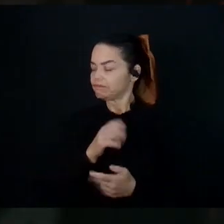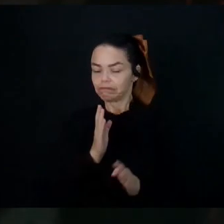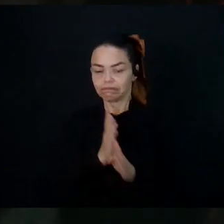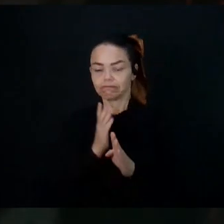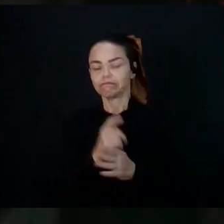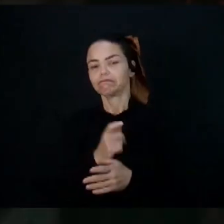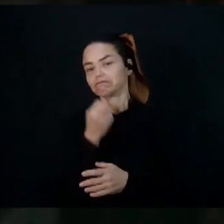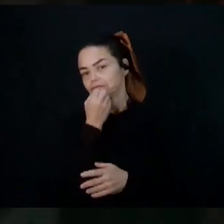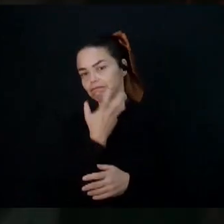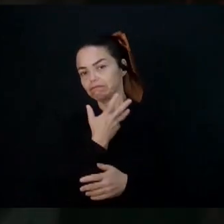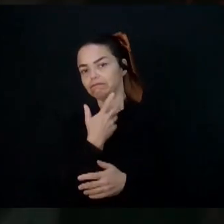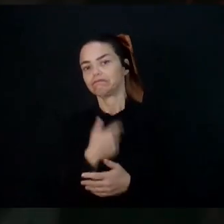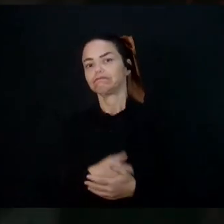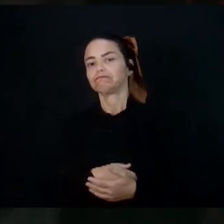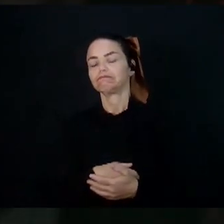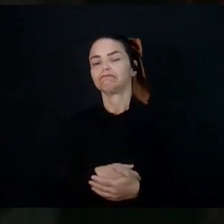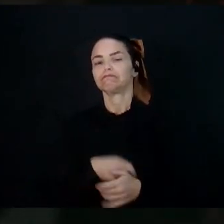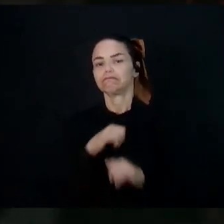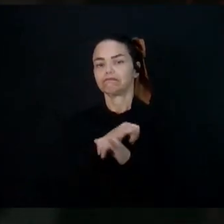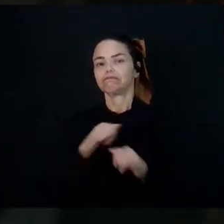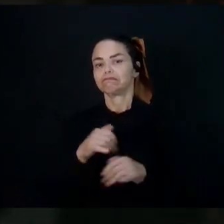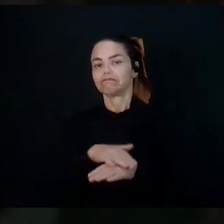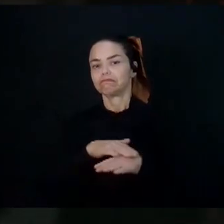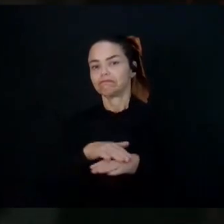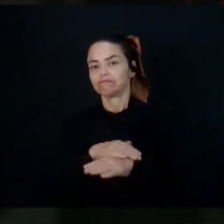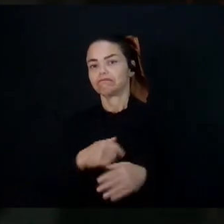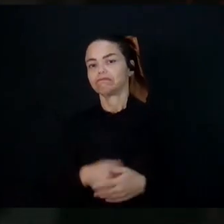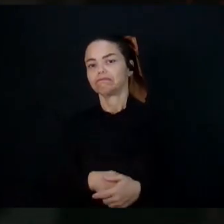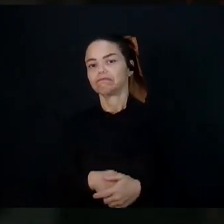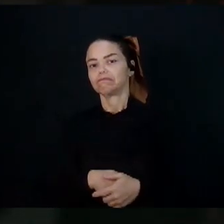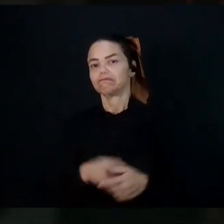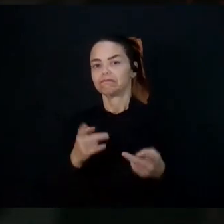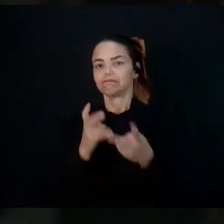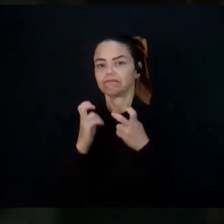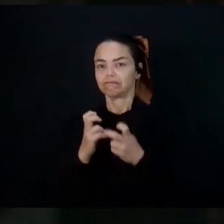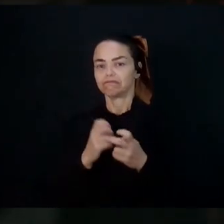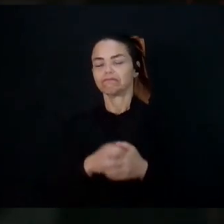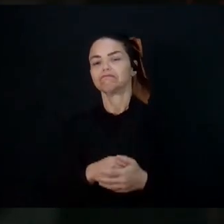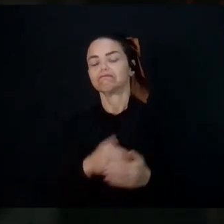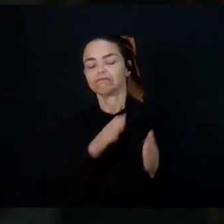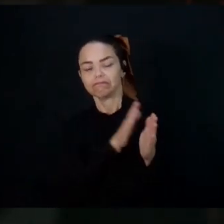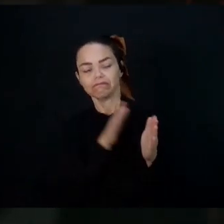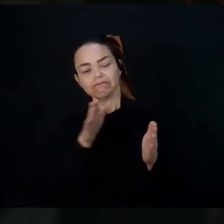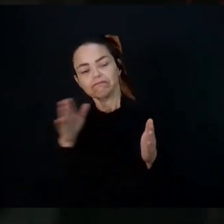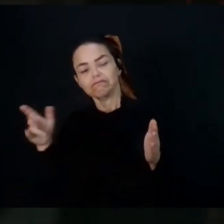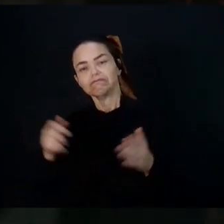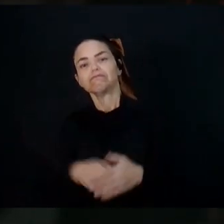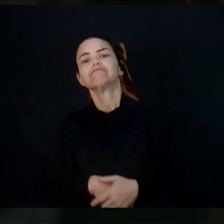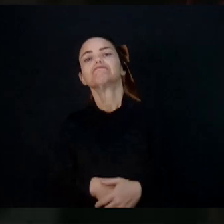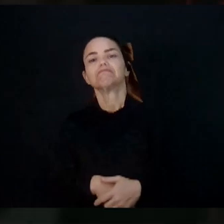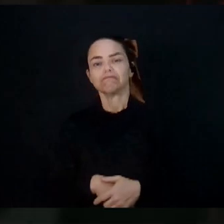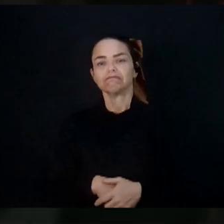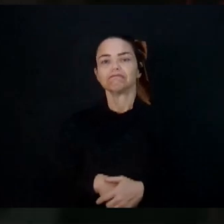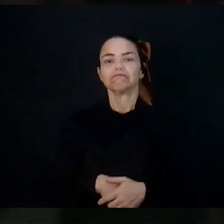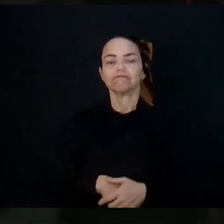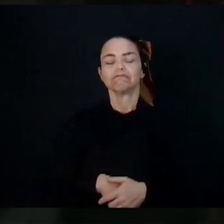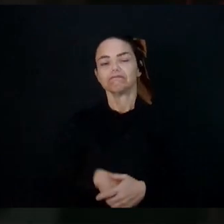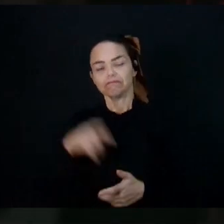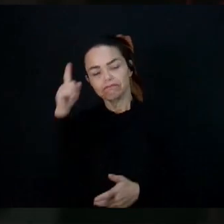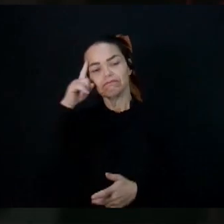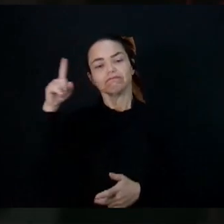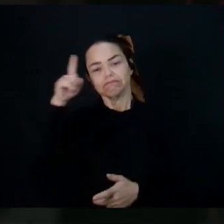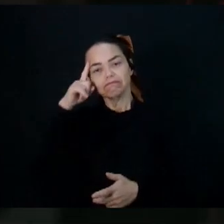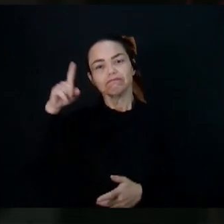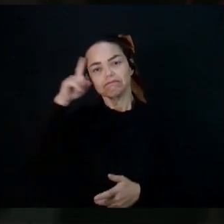bom. E eu vou te falar que você começa a descobrir, só que você percebe que durante todo o tempo, né, dia após dia, você